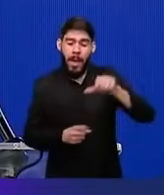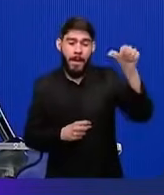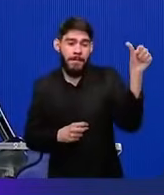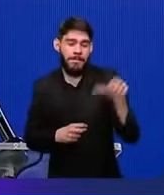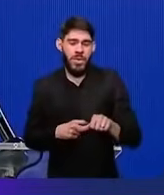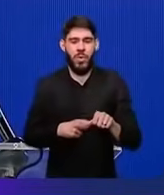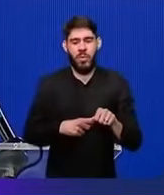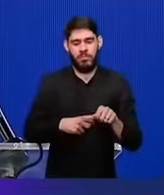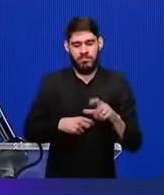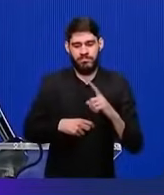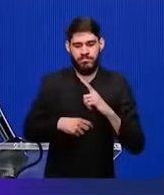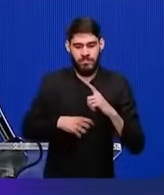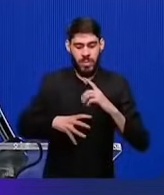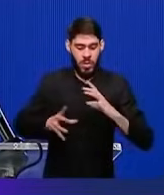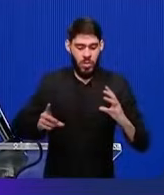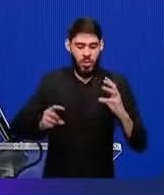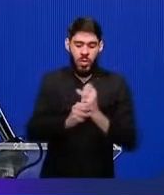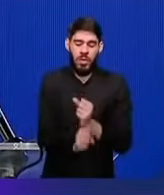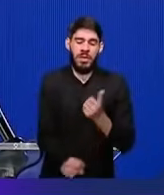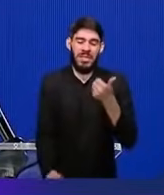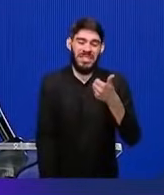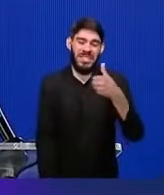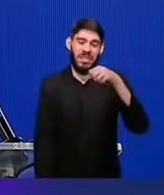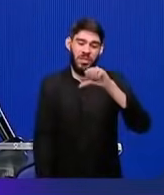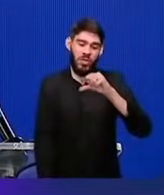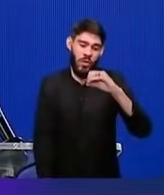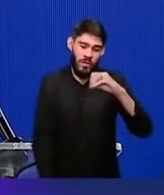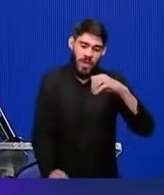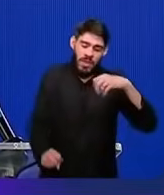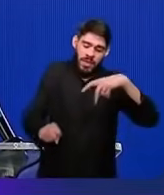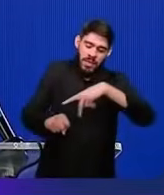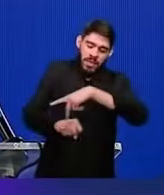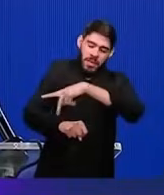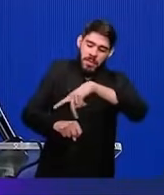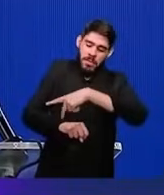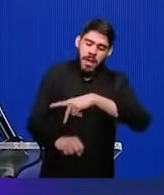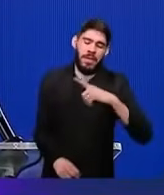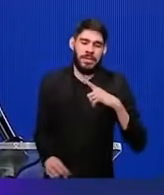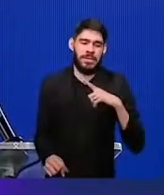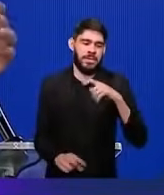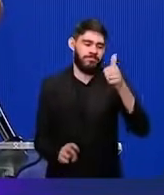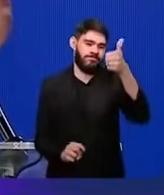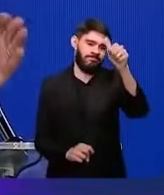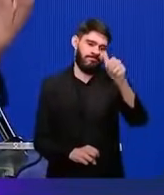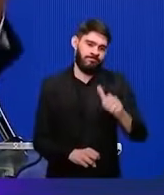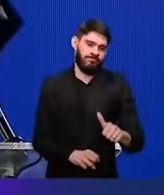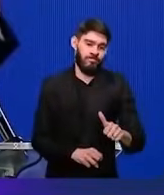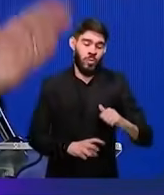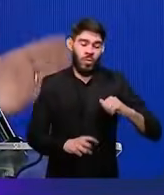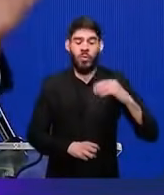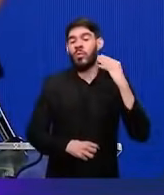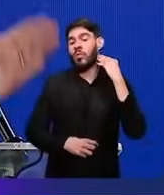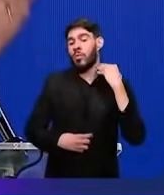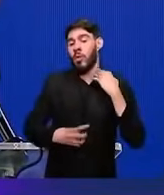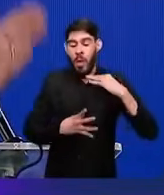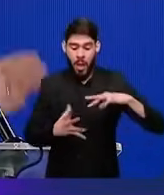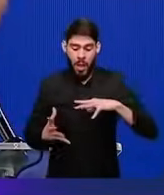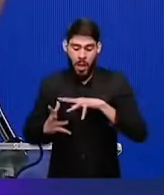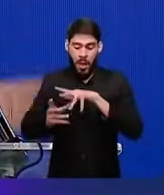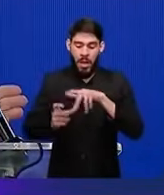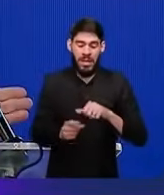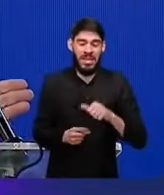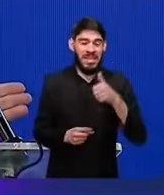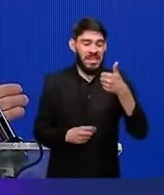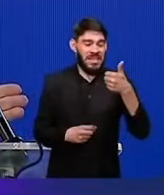do mundo, de 190 países avaliados. O Banco Mundial avaliou 190